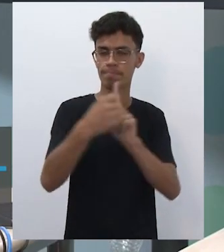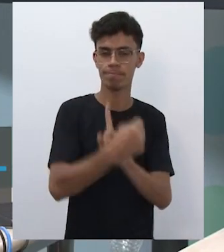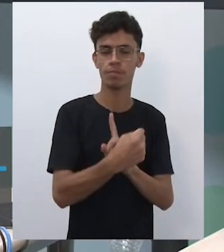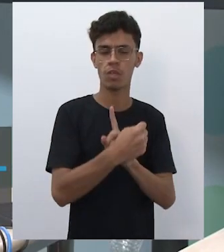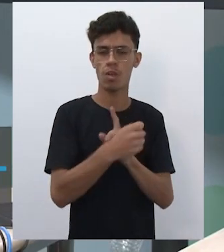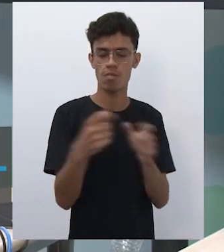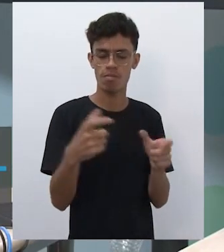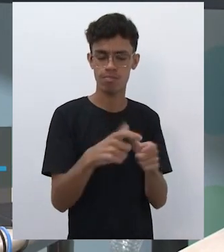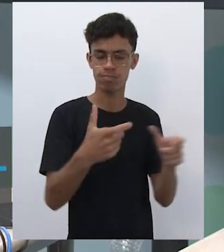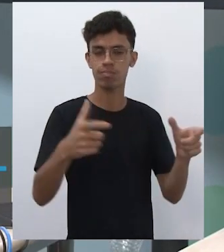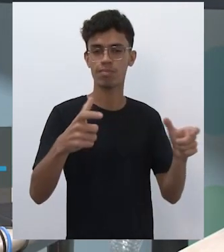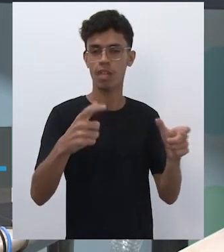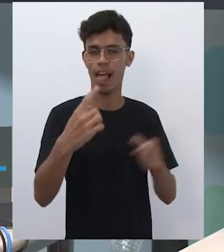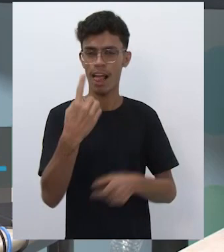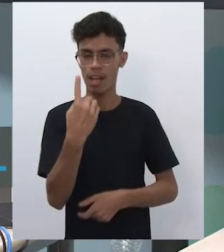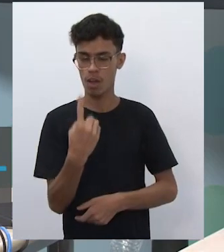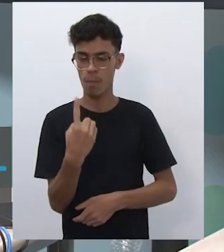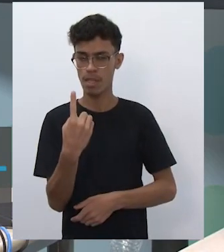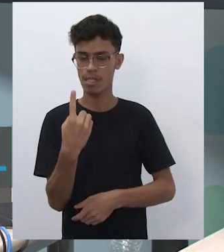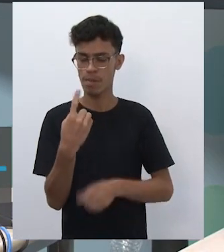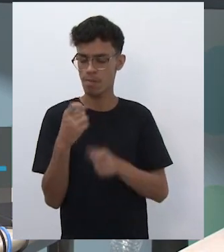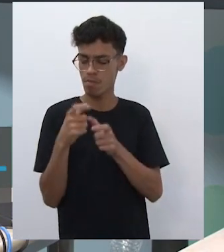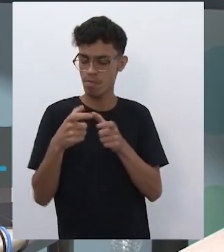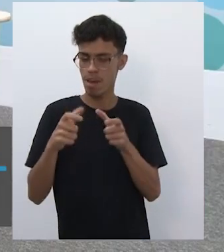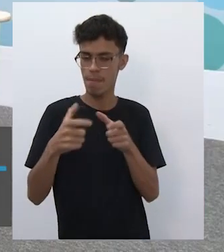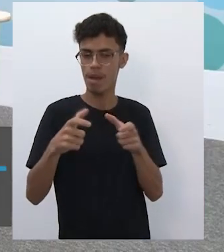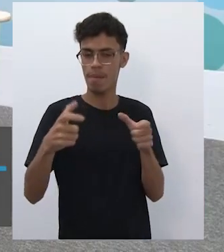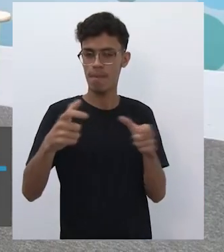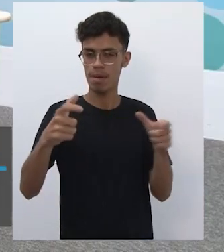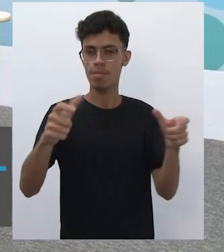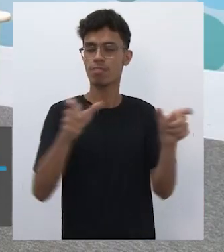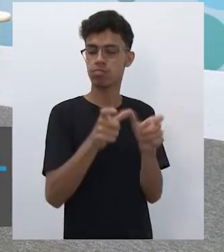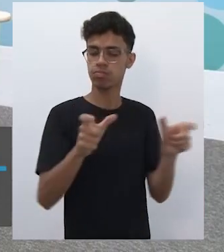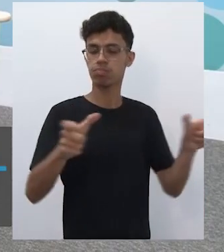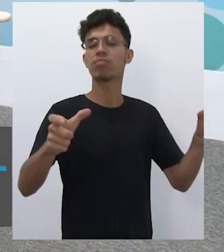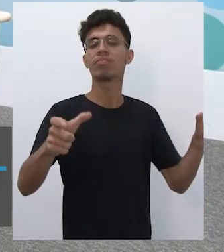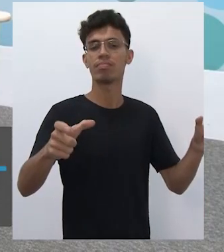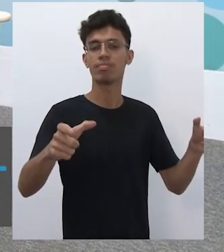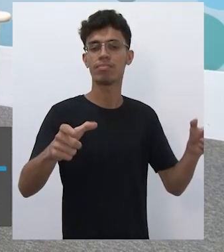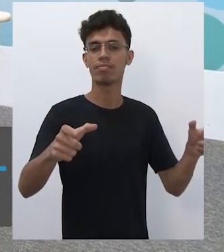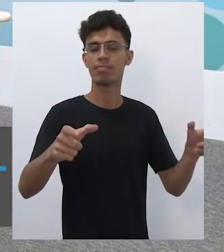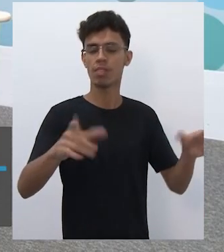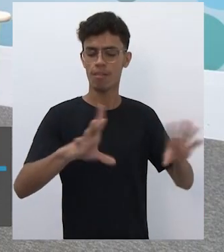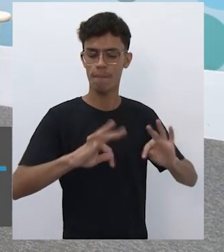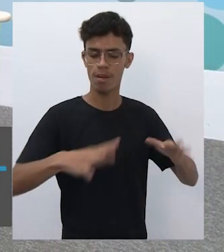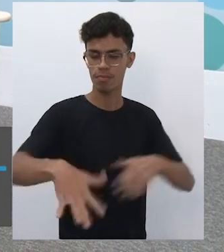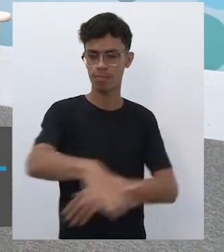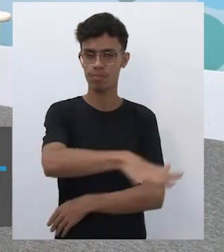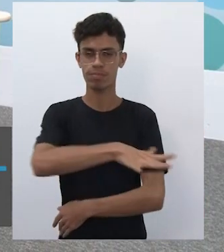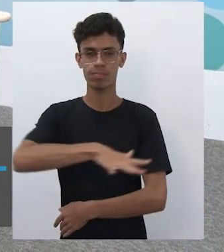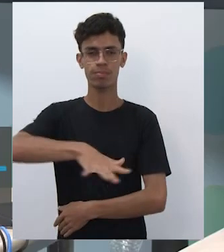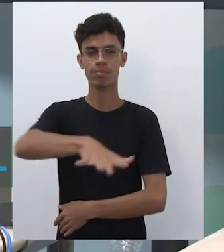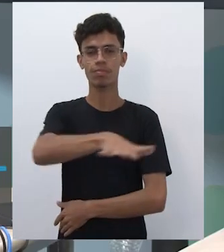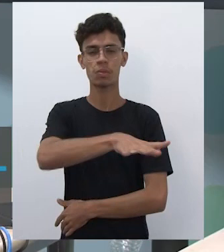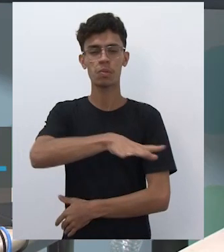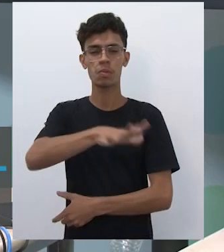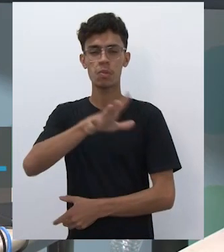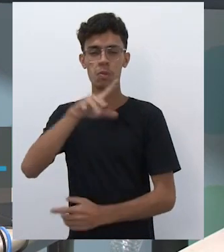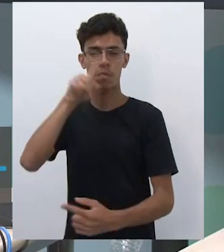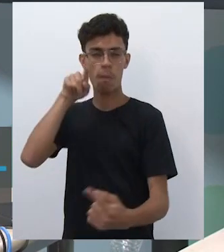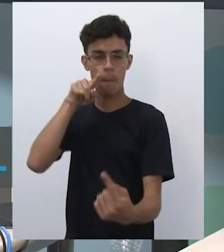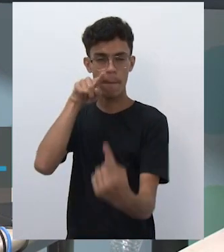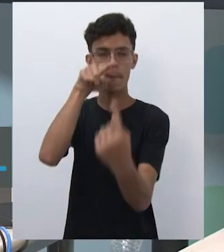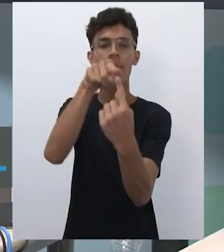que contagiando, não é, professor Isso, Anderson? ela Ela vai vai multiplicando, espalhando. ela vai espalhando todo esse olhar para o mesmo objetivo,